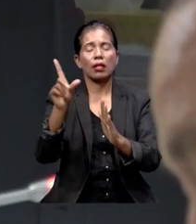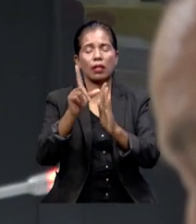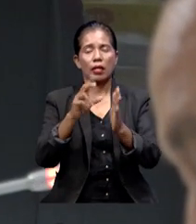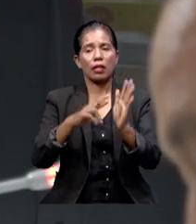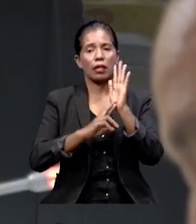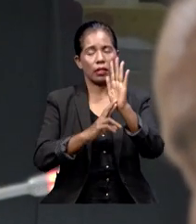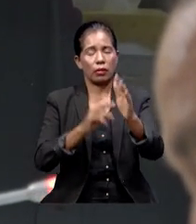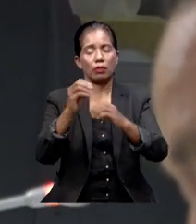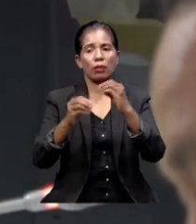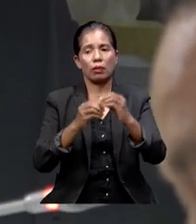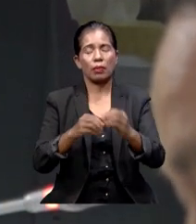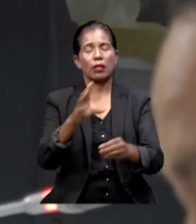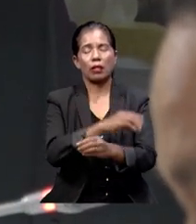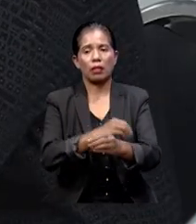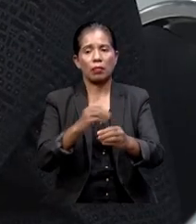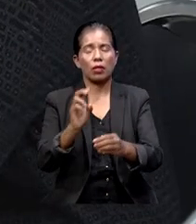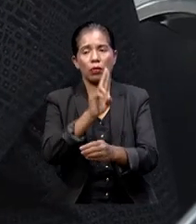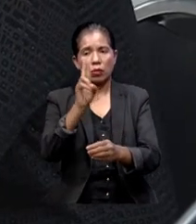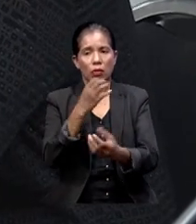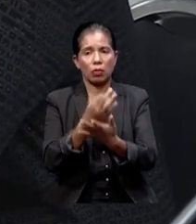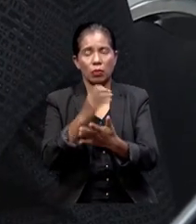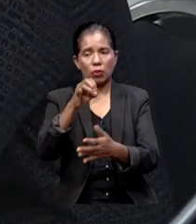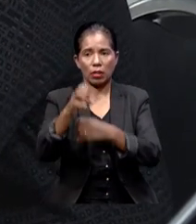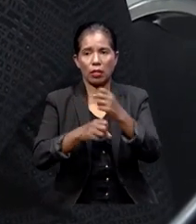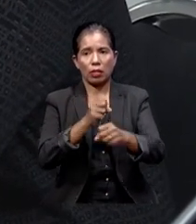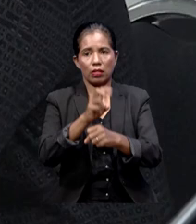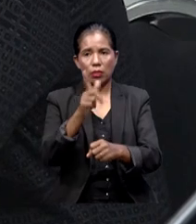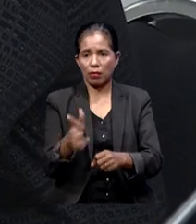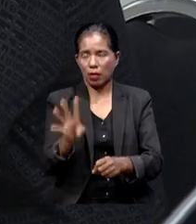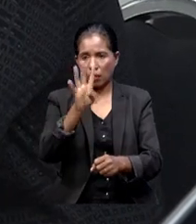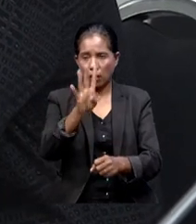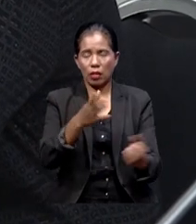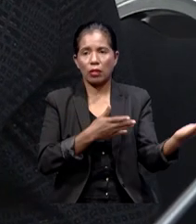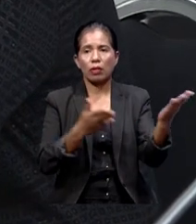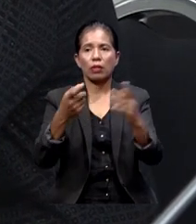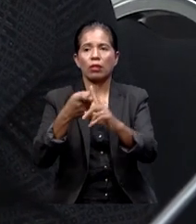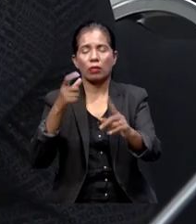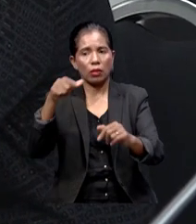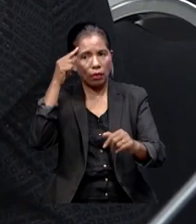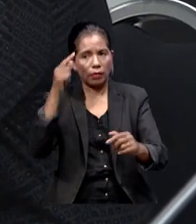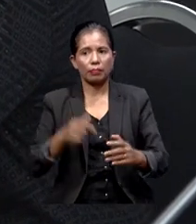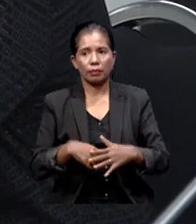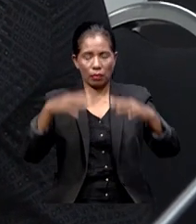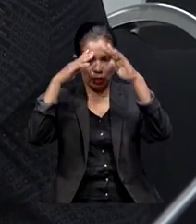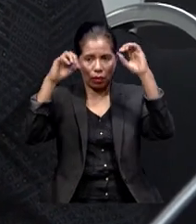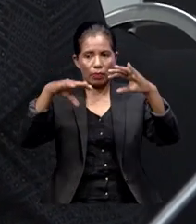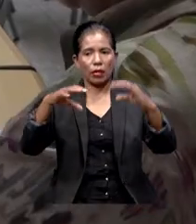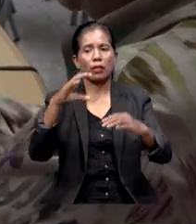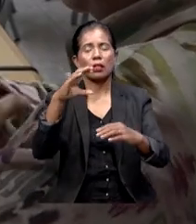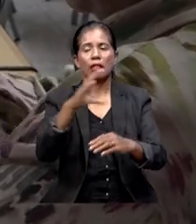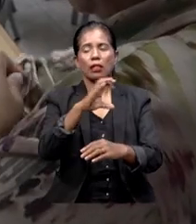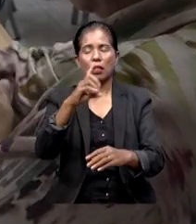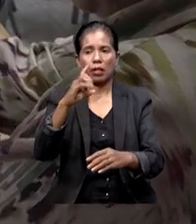a execução segundo trimestre, o Orçamento Geral do Estado, tinha rigoroso resenhat, né, submete o parte governo. Presidente Comissão C, Serelizia